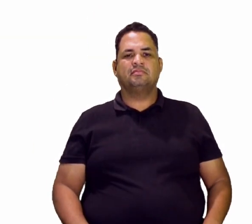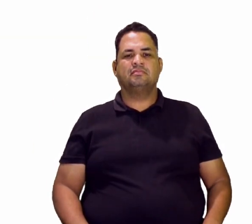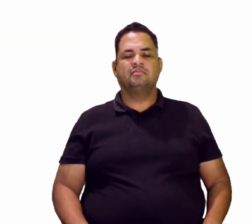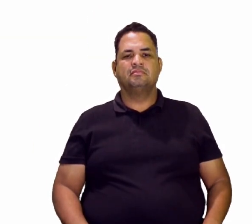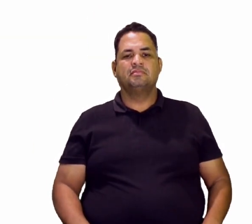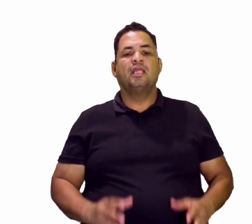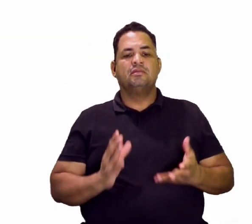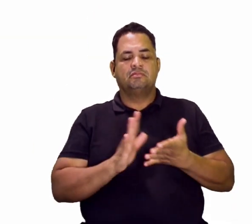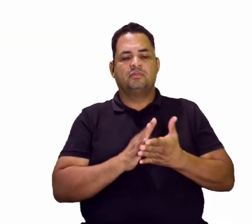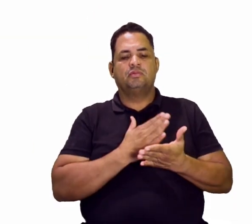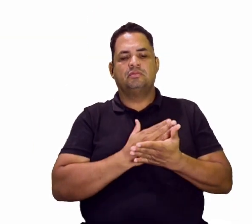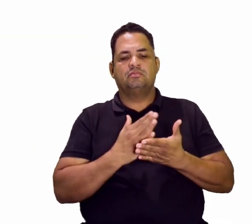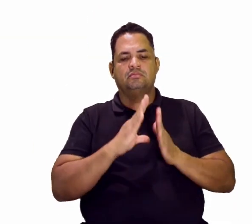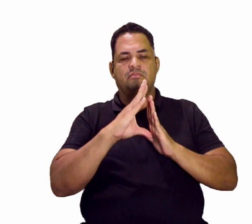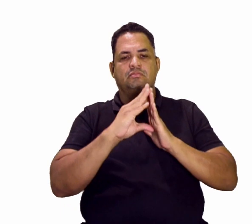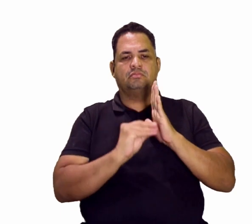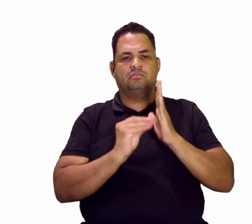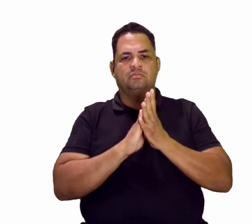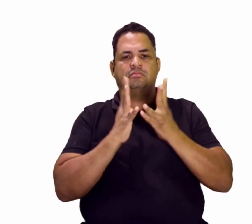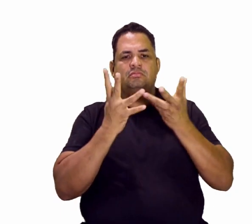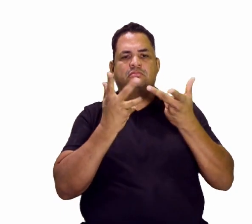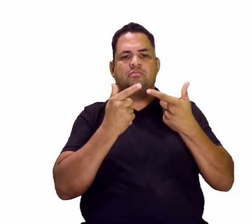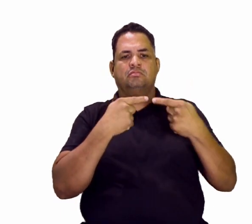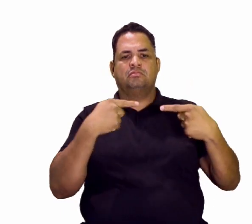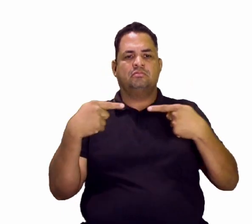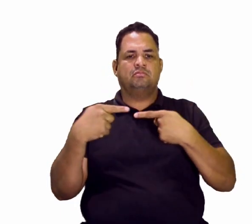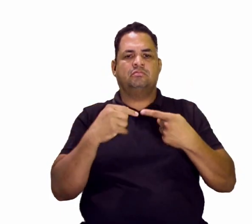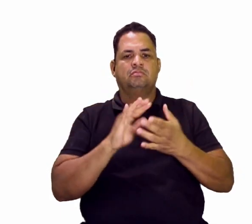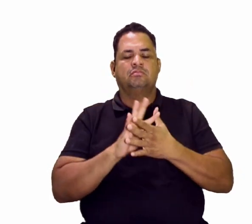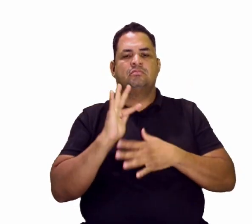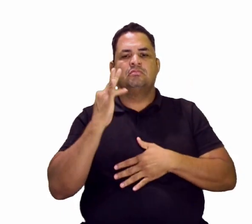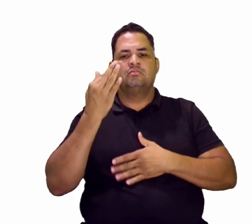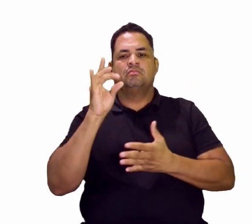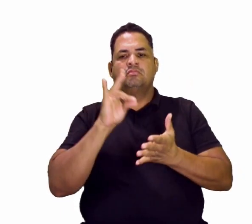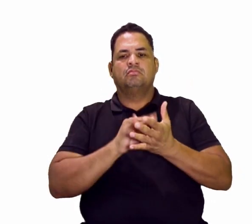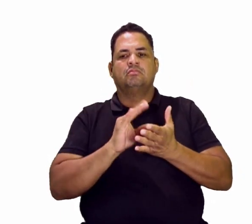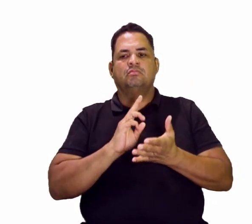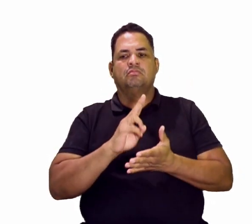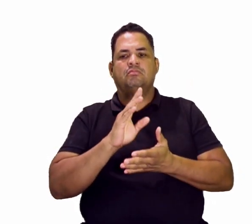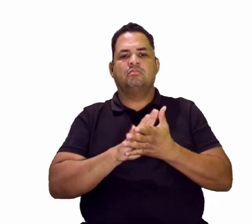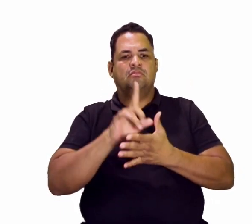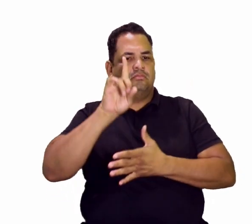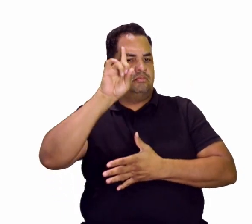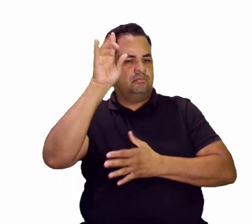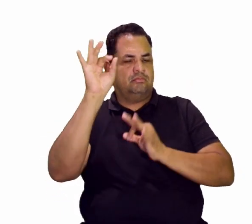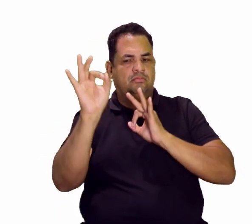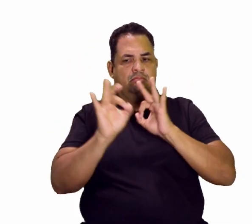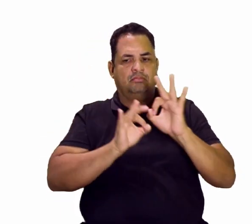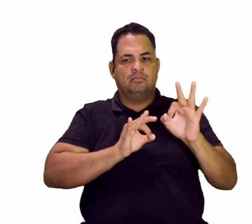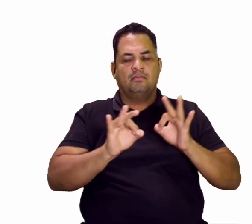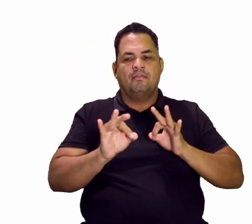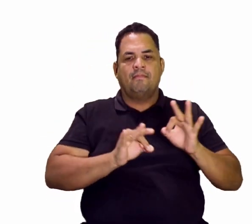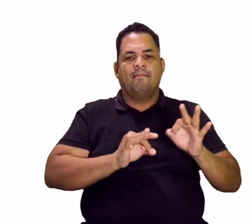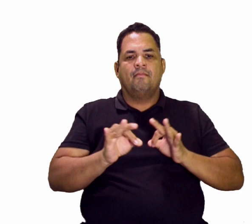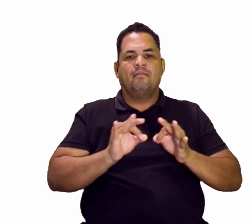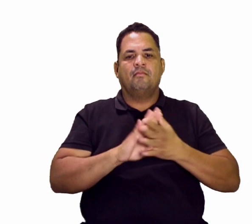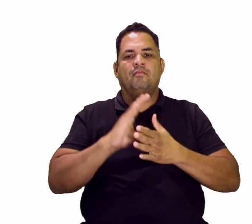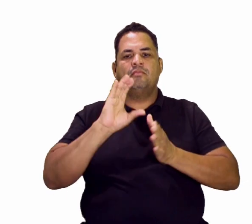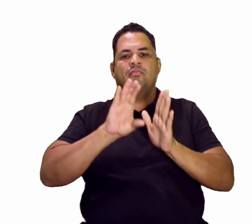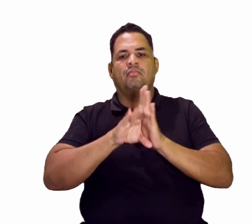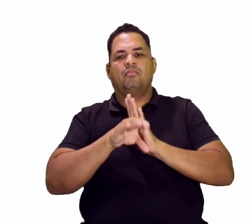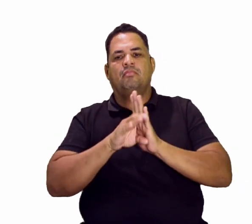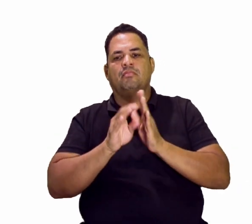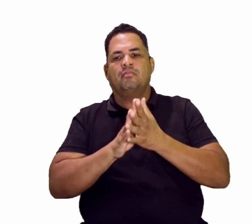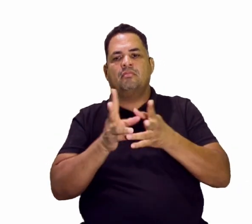nosso conteúdo. E a habilidade para essa aula é relacionar os fenômenos, fatos, processos, ideias, elaborando